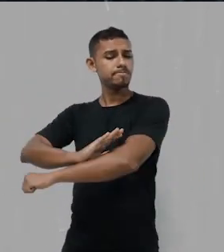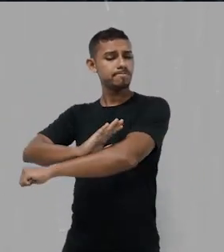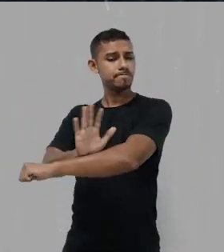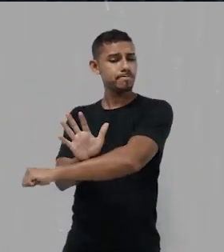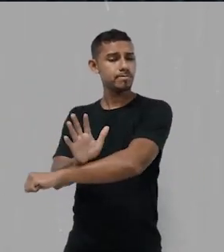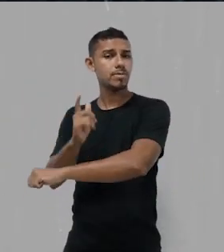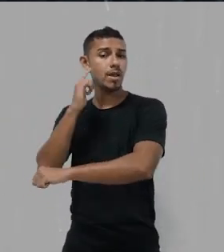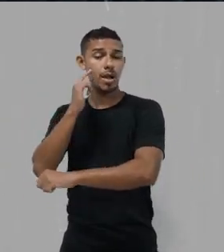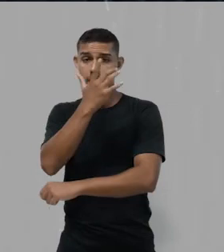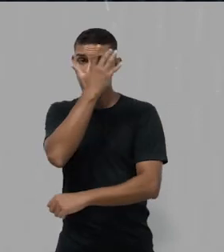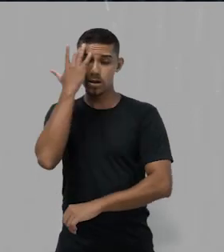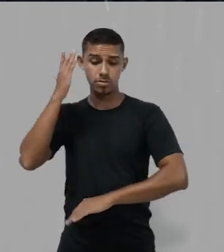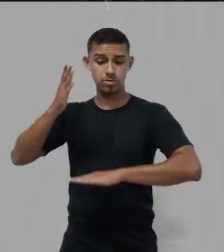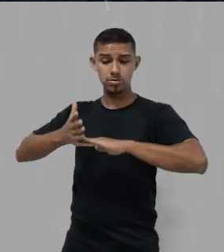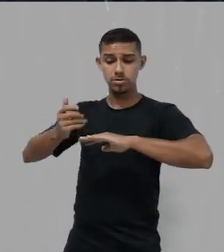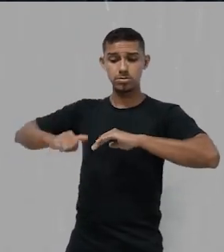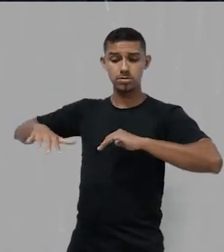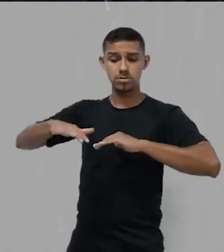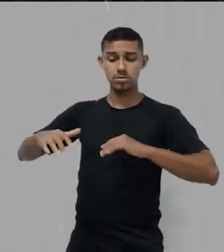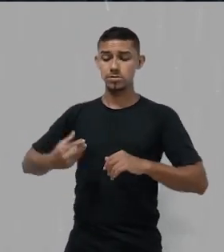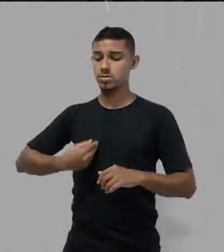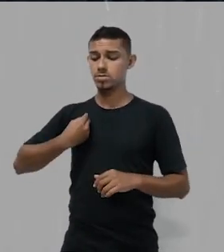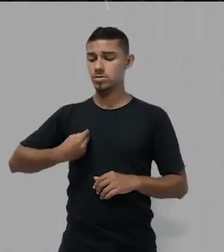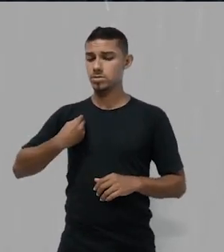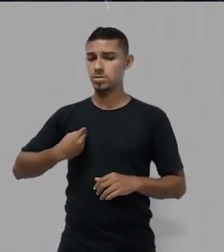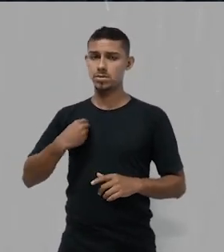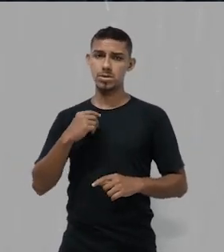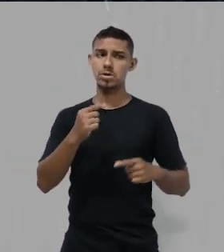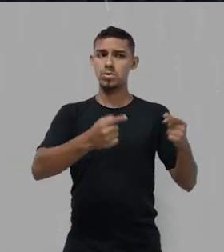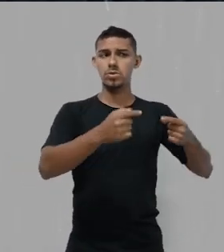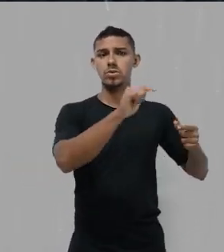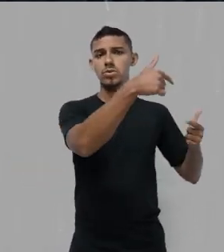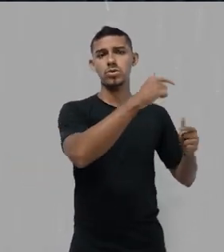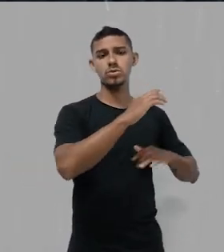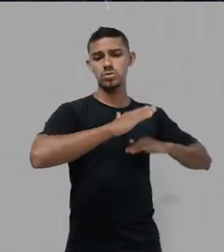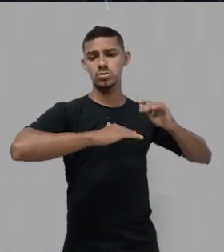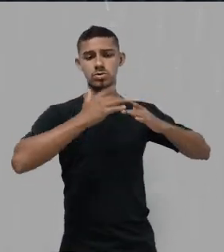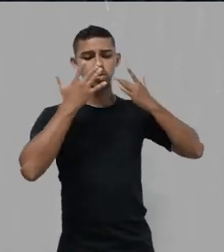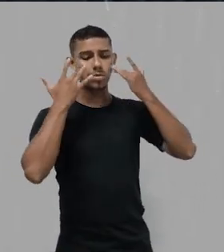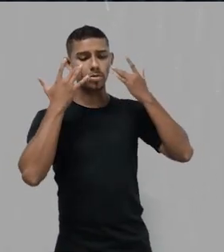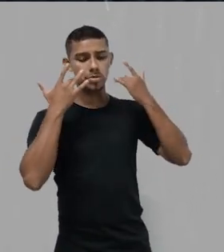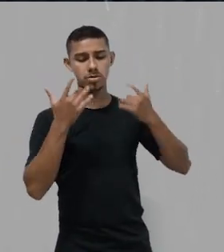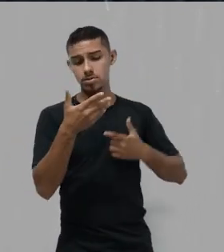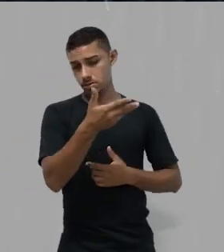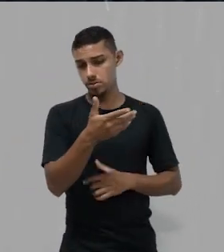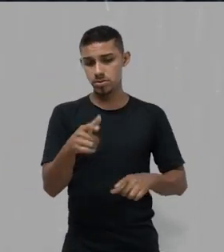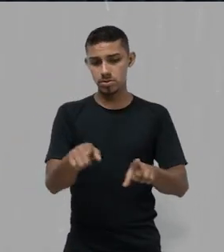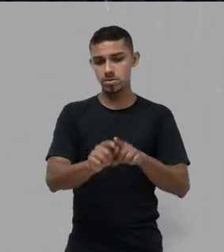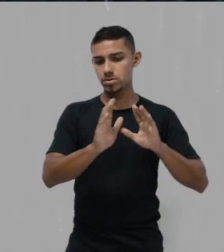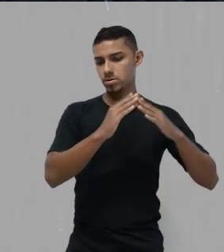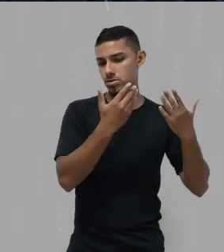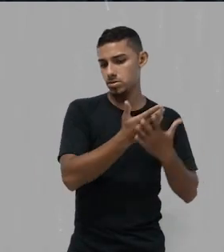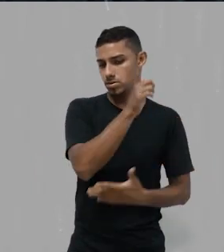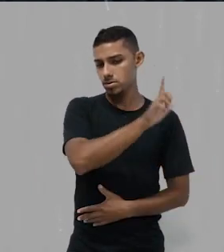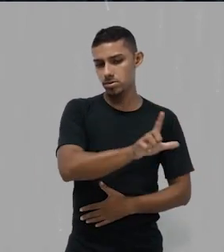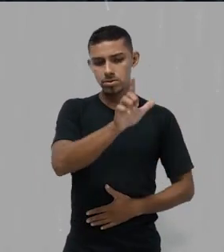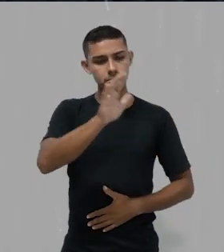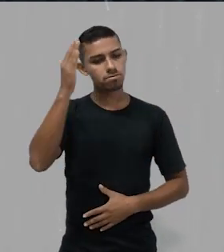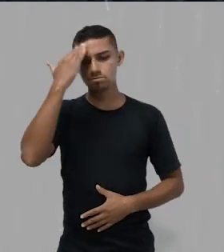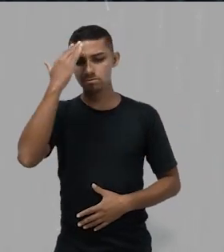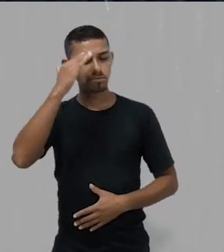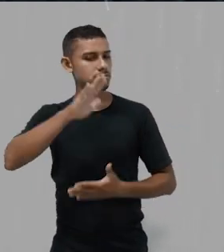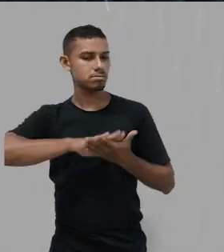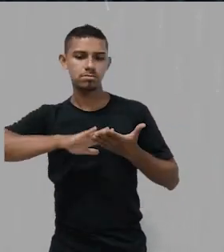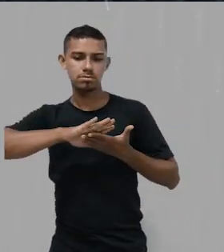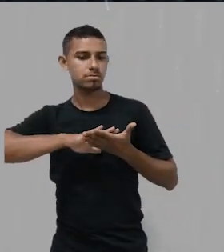próprios conterrâneos dele da época, de artistas de outras escolas, né, que não conseguiram entender que a proposta